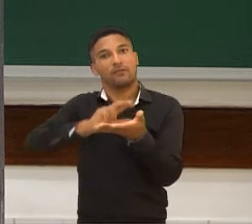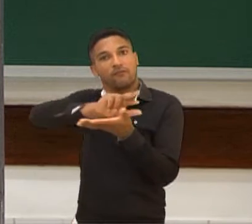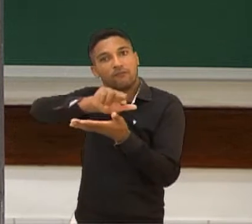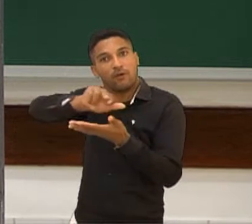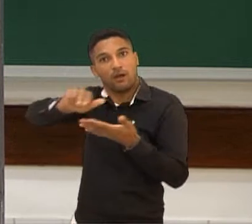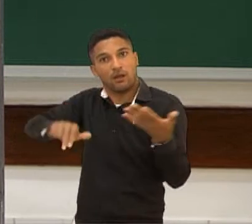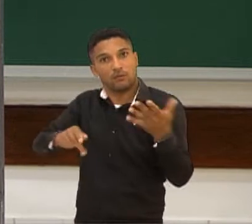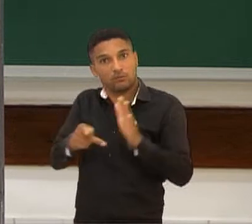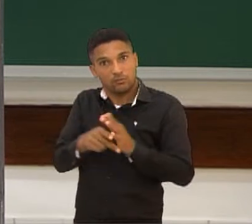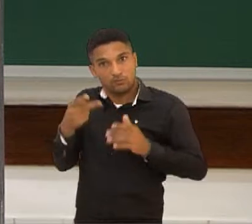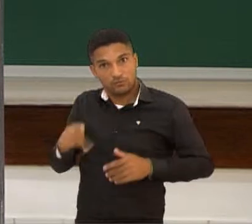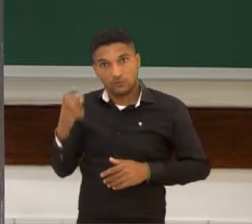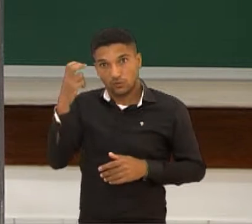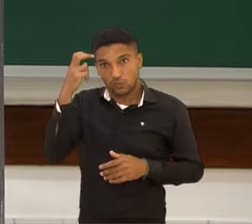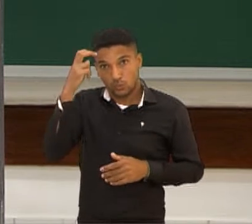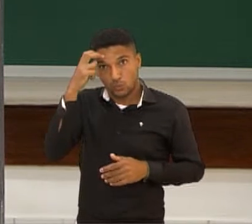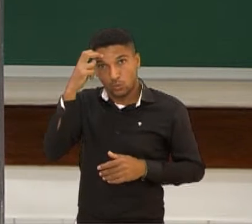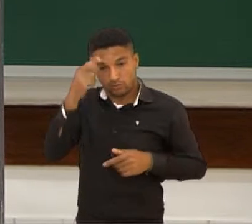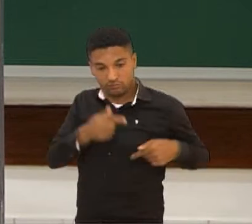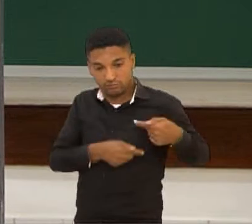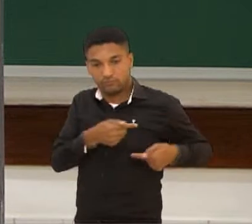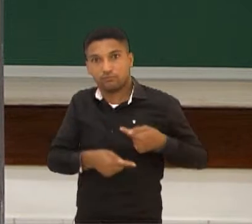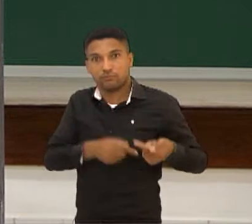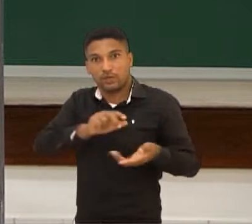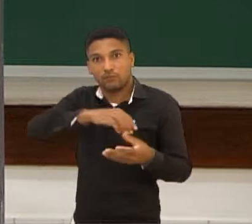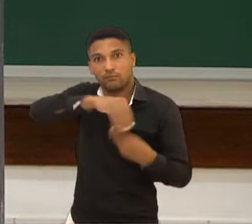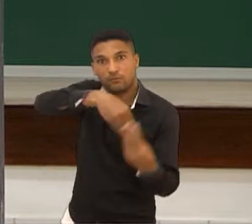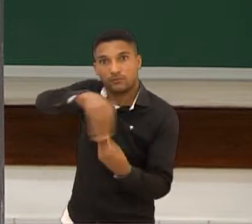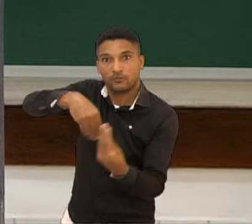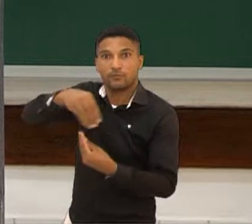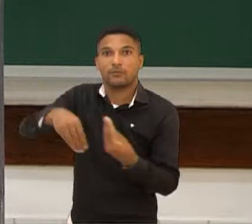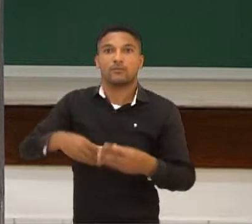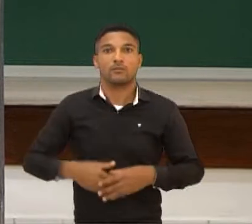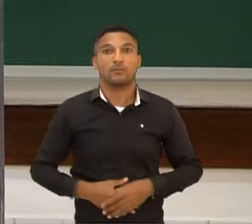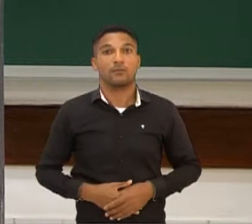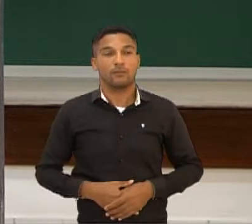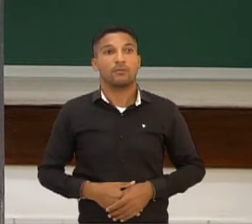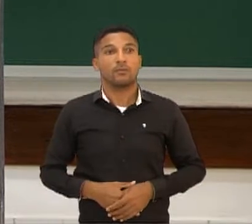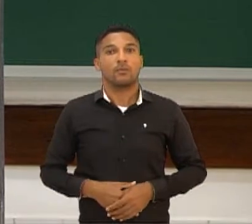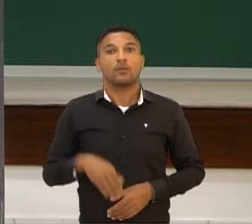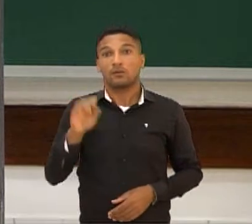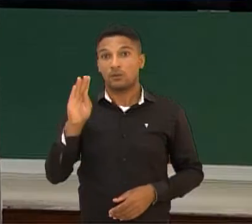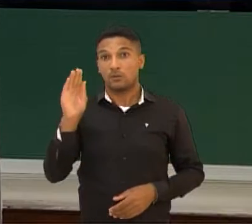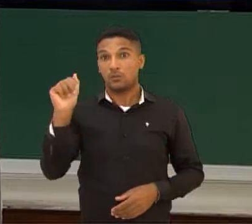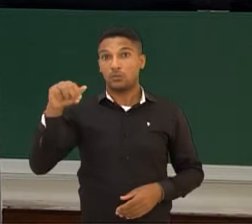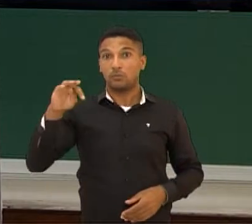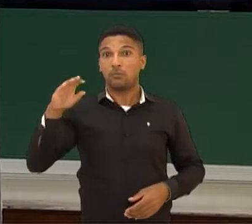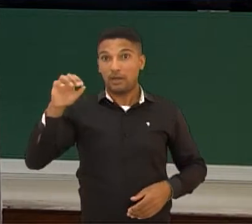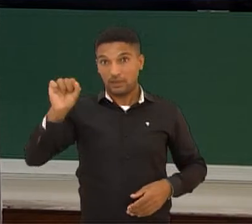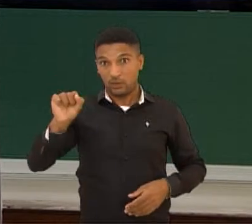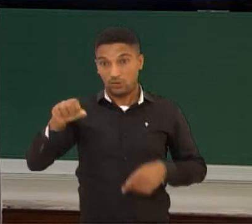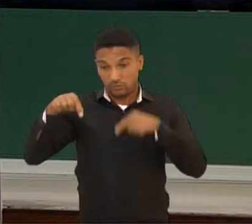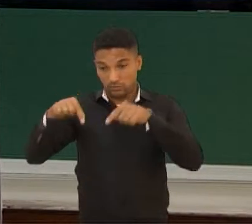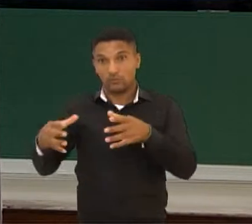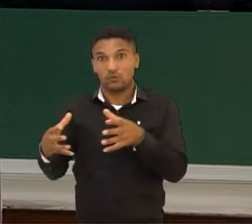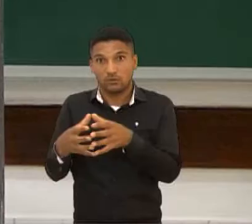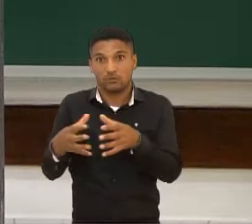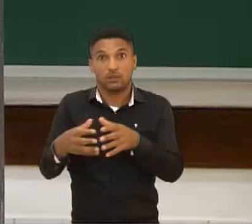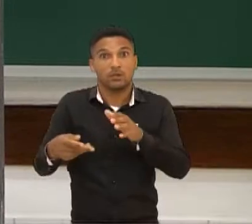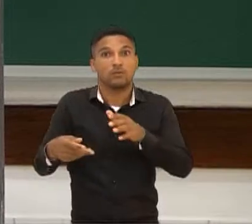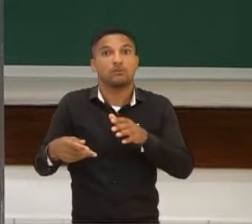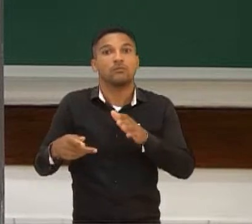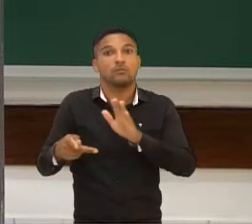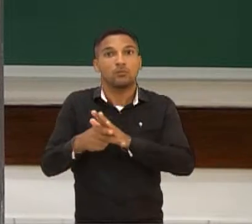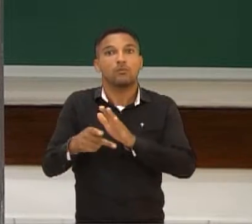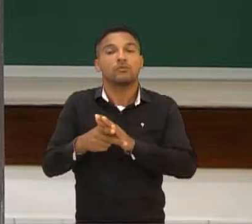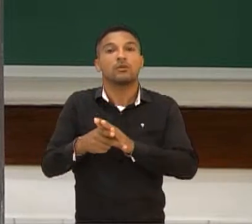fazem parte dos Bantos. Os Bantos, eles, na real, são grupos africanos com uma origem linguística comum.